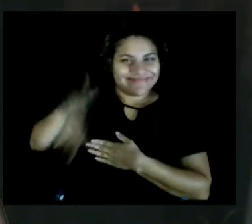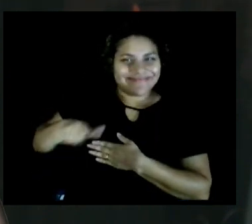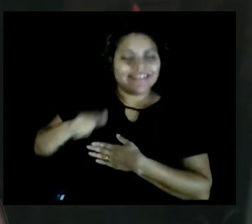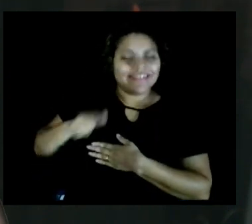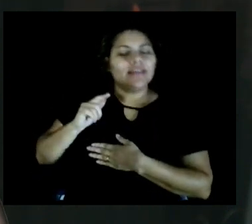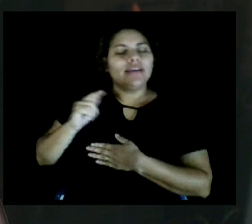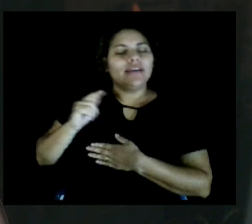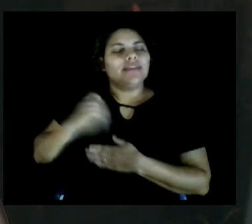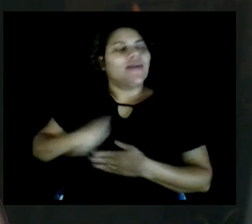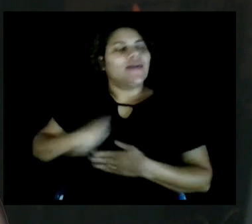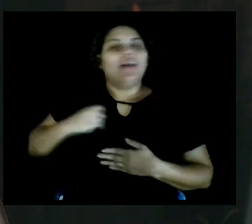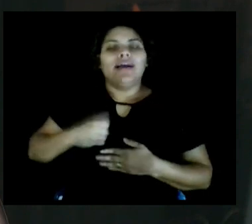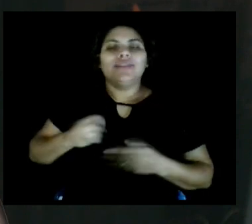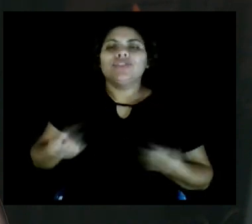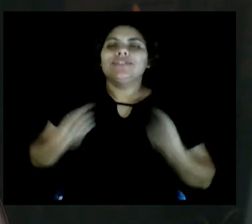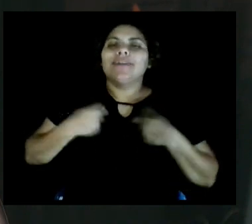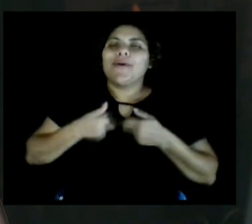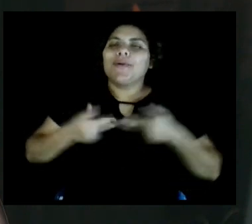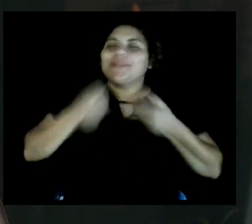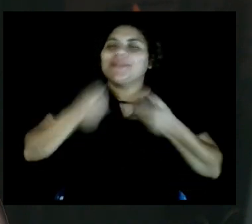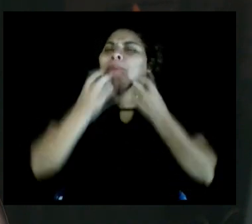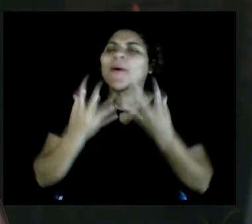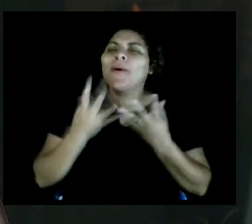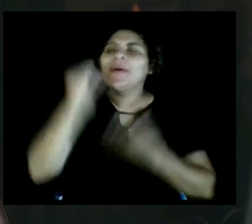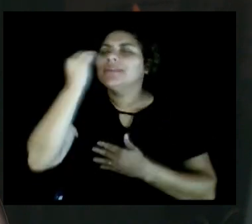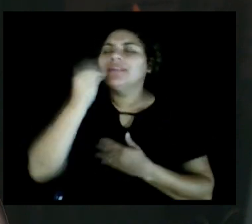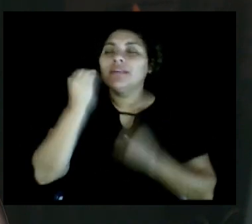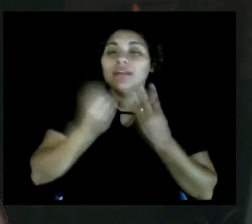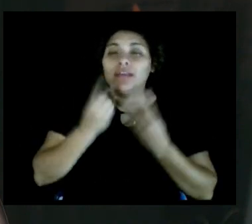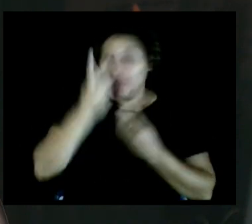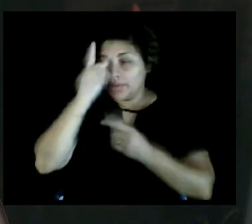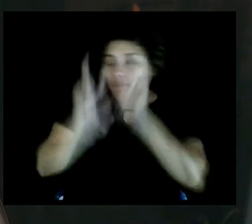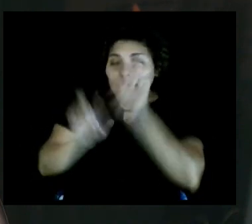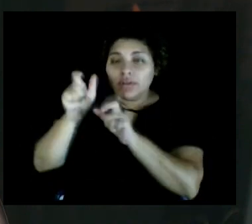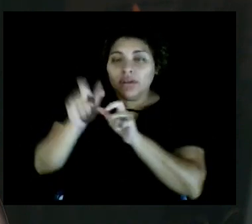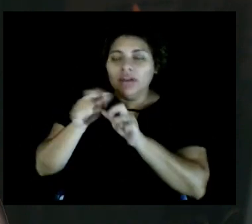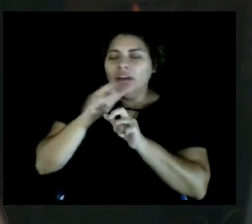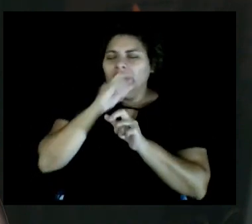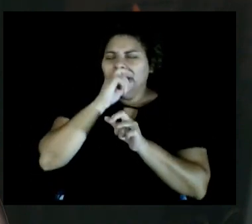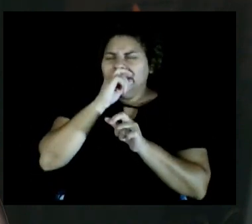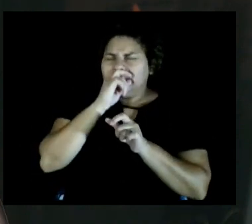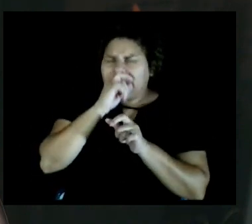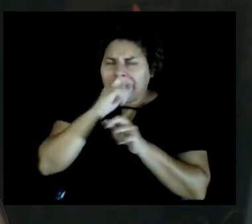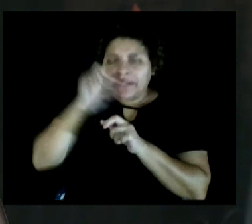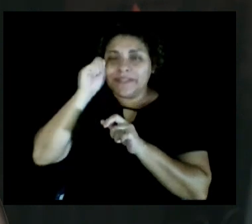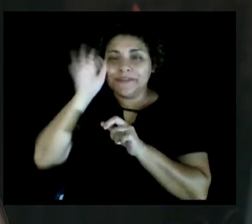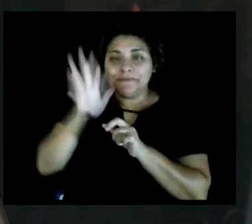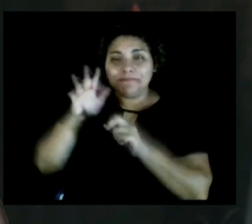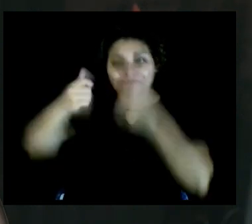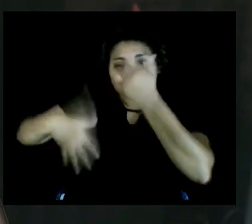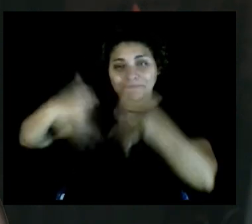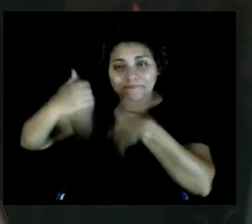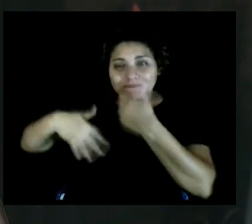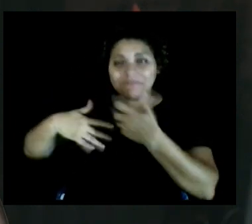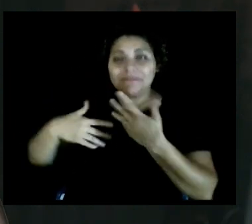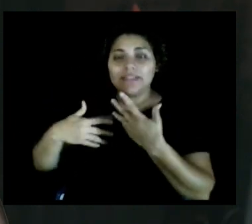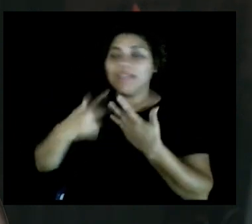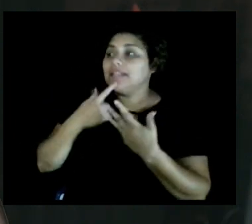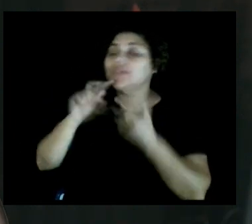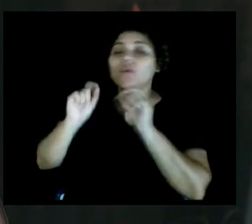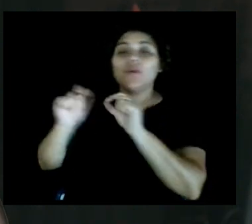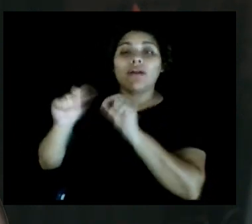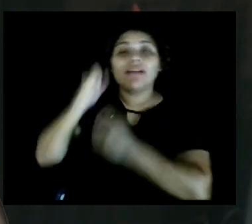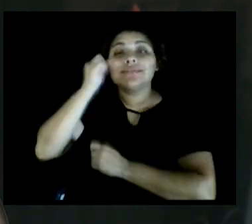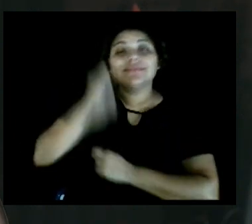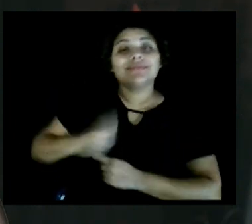nostalgia. E aí, o que será que essas pessoas que a Alexandra conversou sentem? Elas sentem saudade? Se sentem saudade,